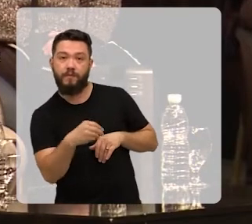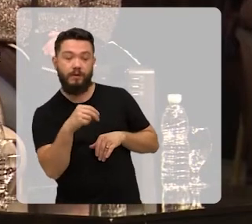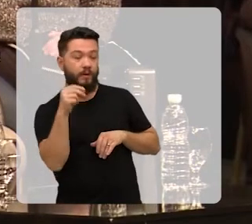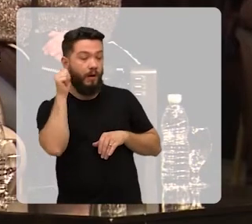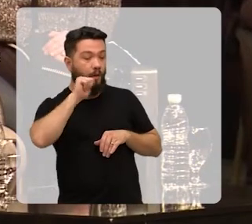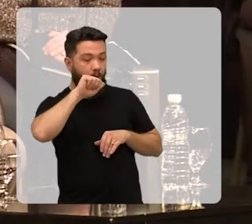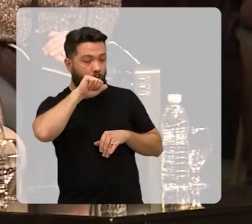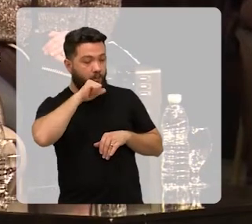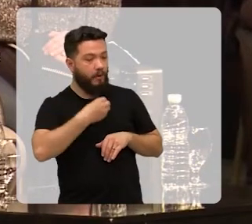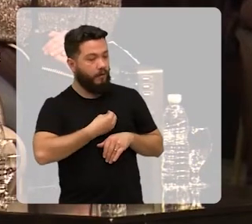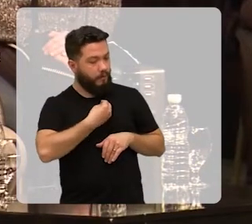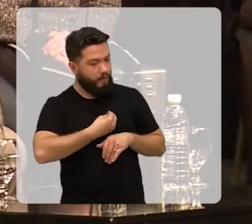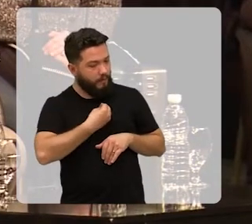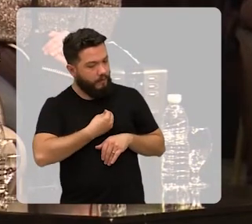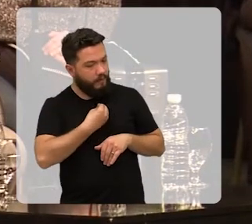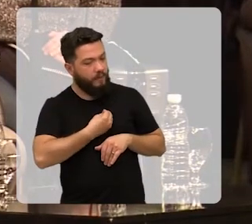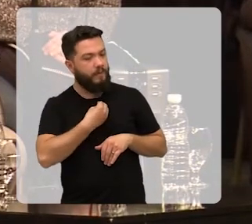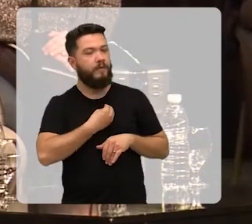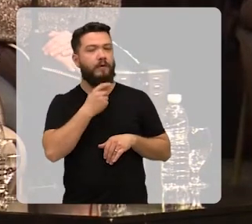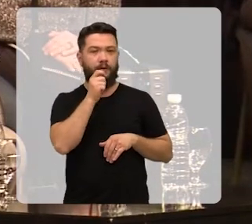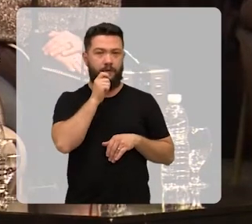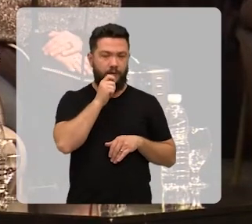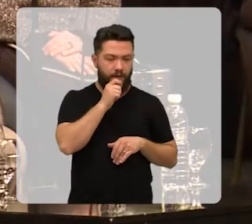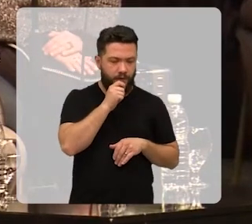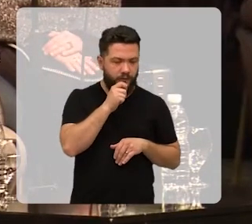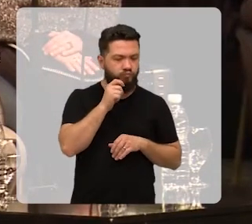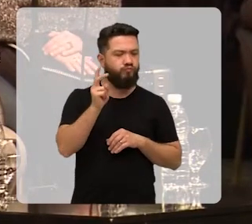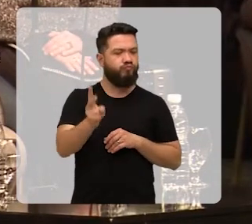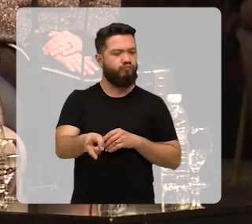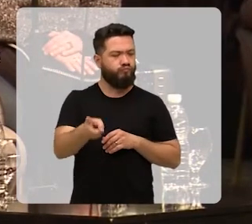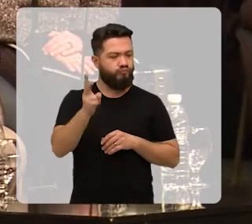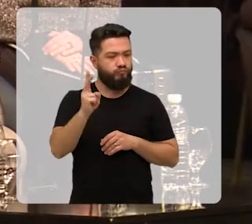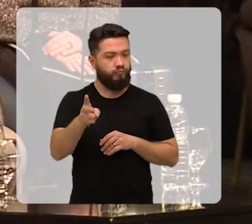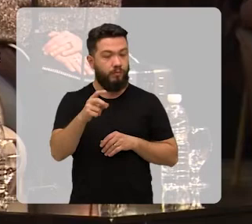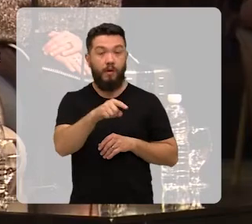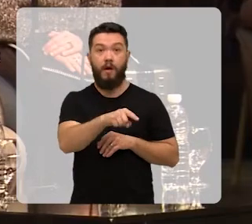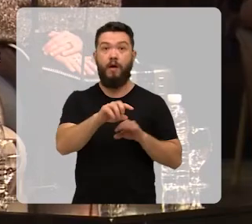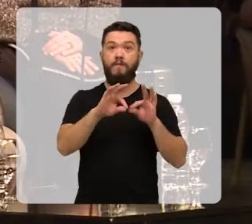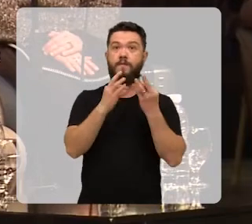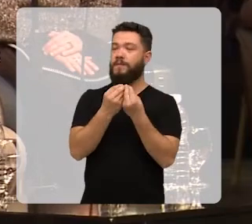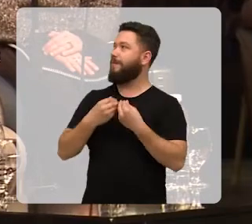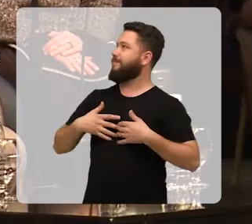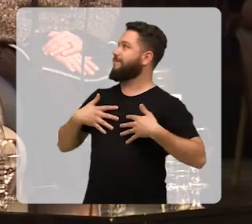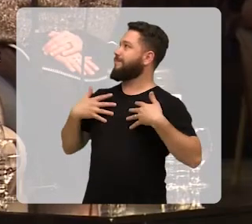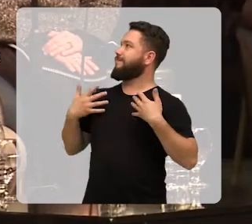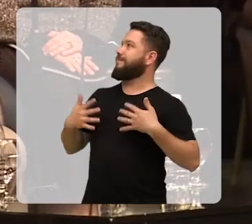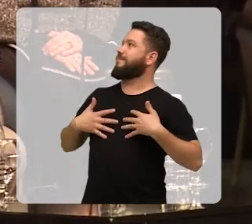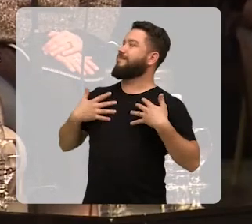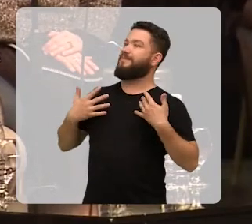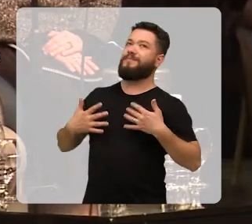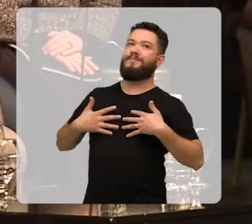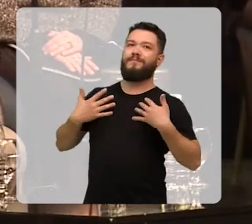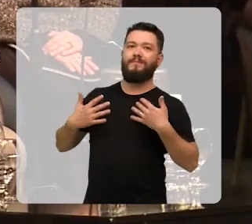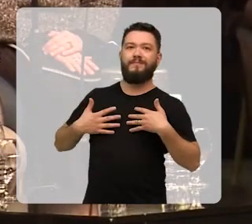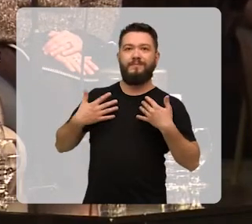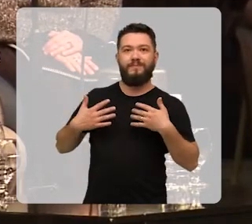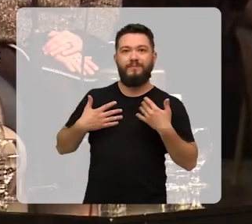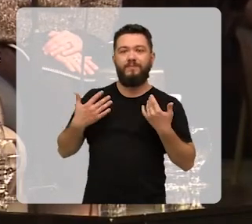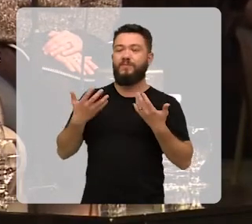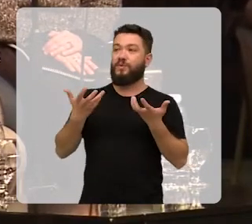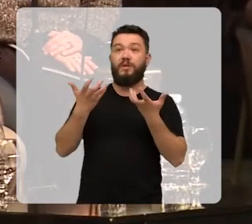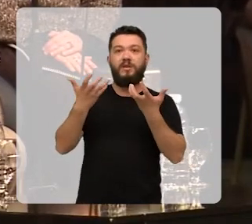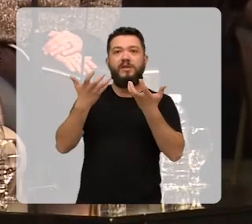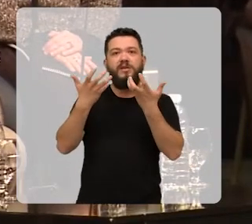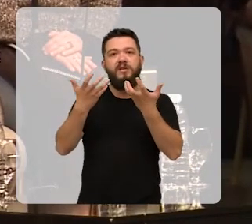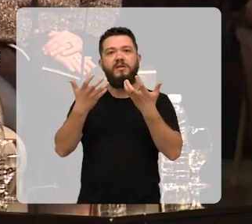sobrevivido a desceleção que as animou. Nessa ocasião Otto me disse que queria publicar